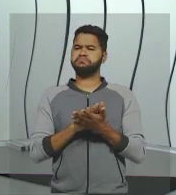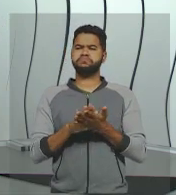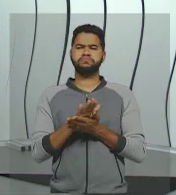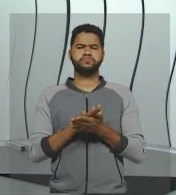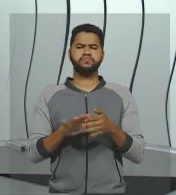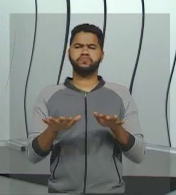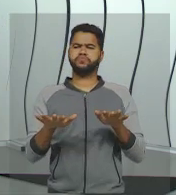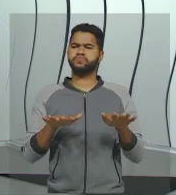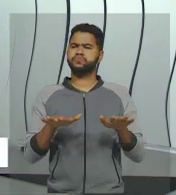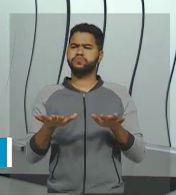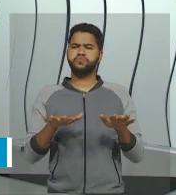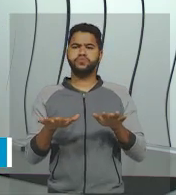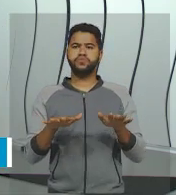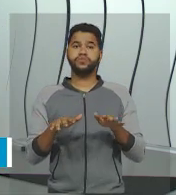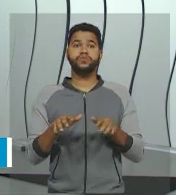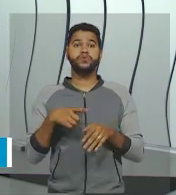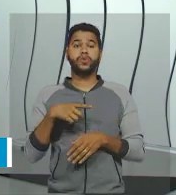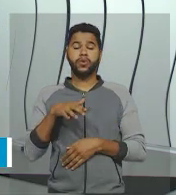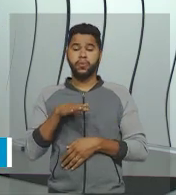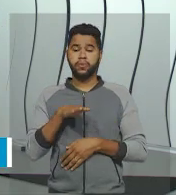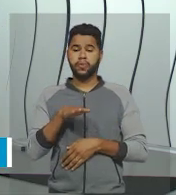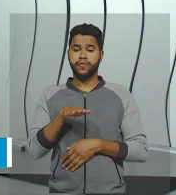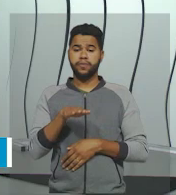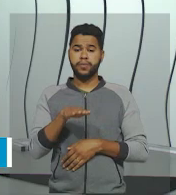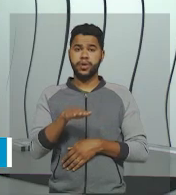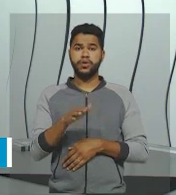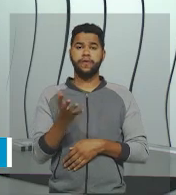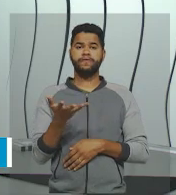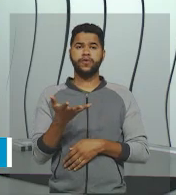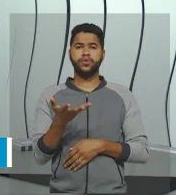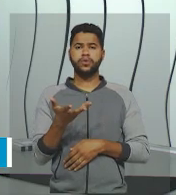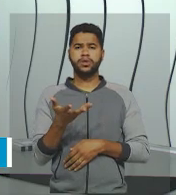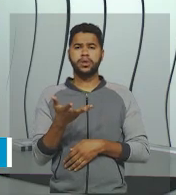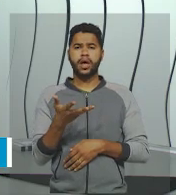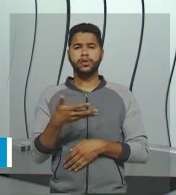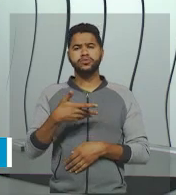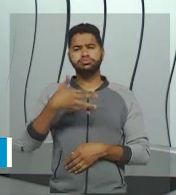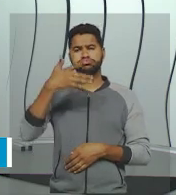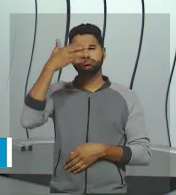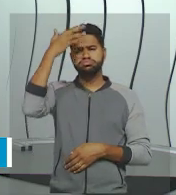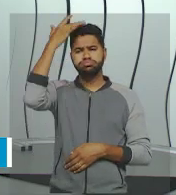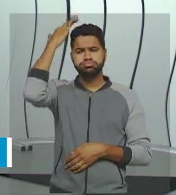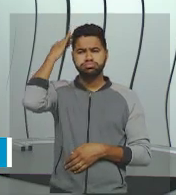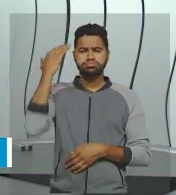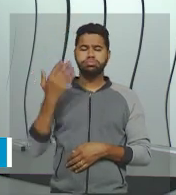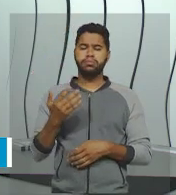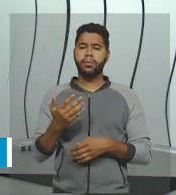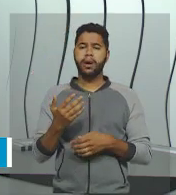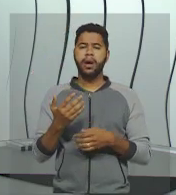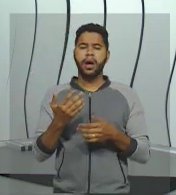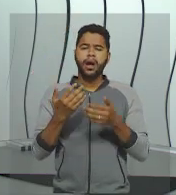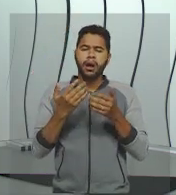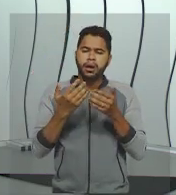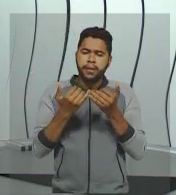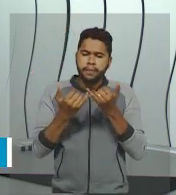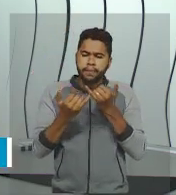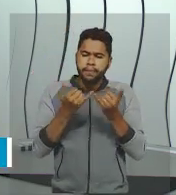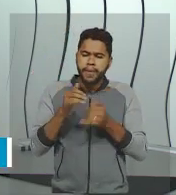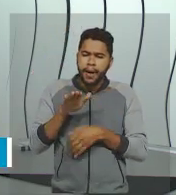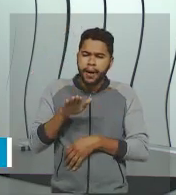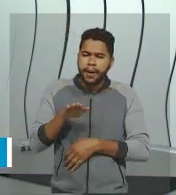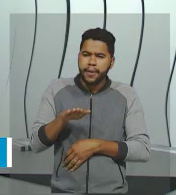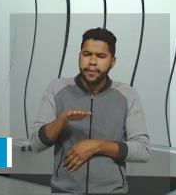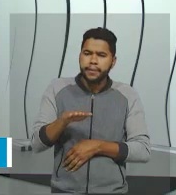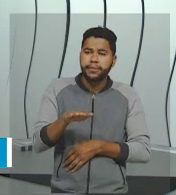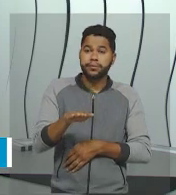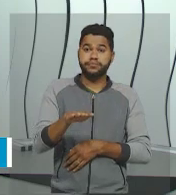movimento, ou se tiver em movimento, vai ser um movimento com velocidade constante. Agora, vamos mudar um pouquinho só a posição daquelas